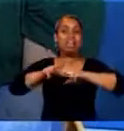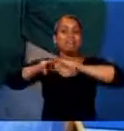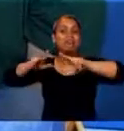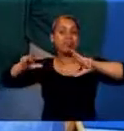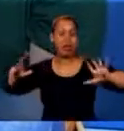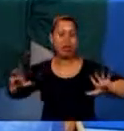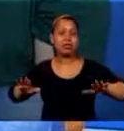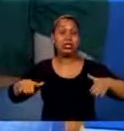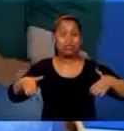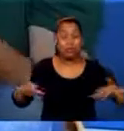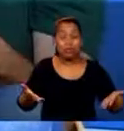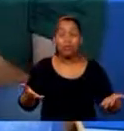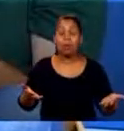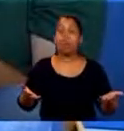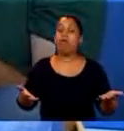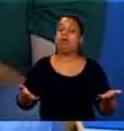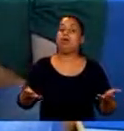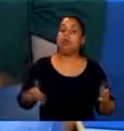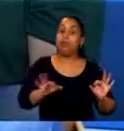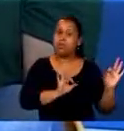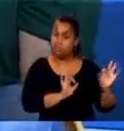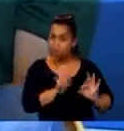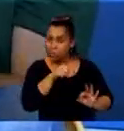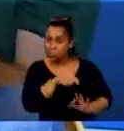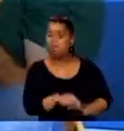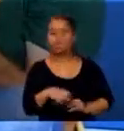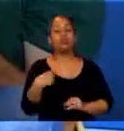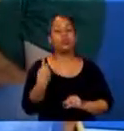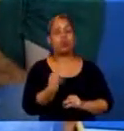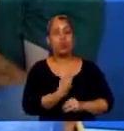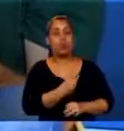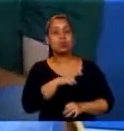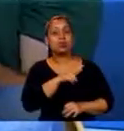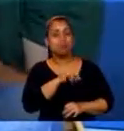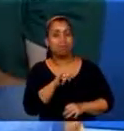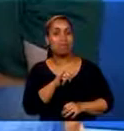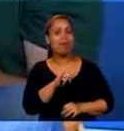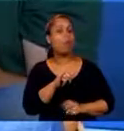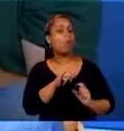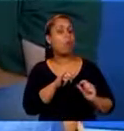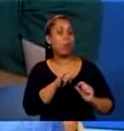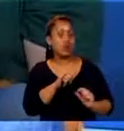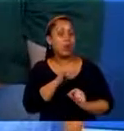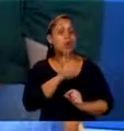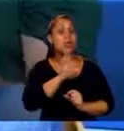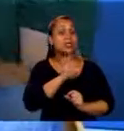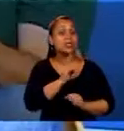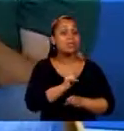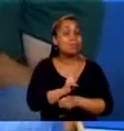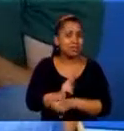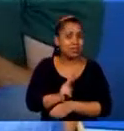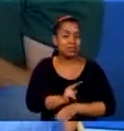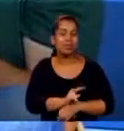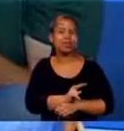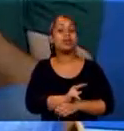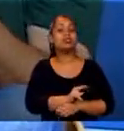Então, aí nesse projeto, a gente tem um projeto que é Conhecer para Preservar, que a gente vai nas matas,